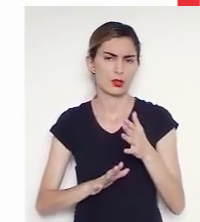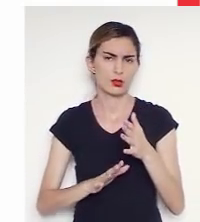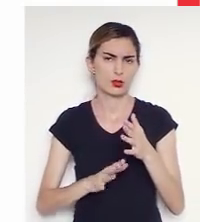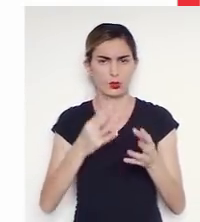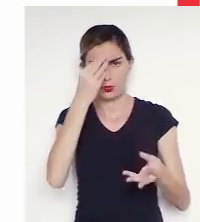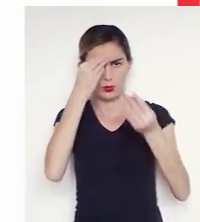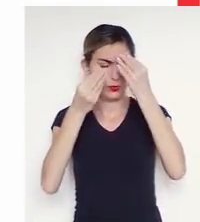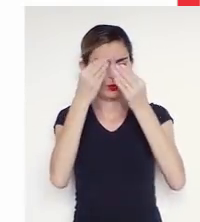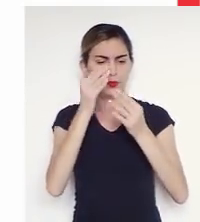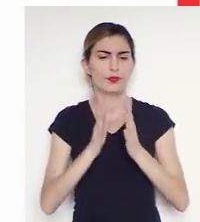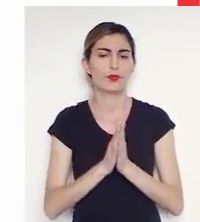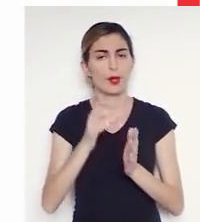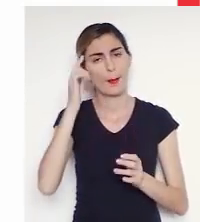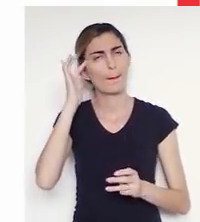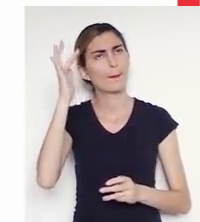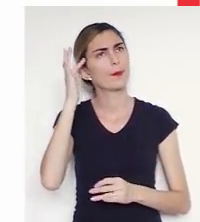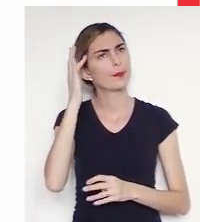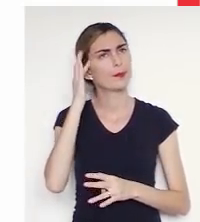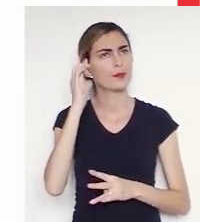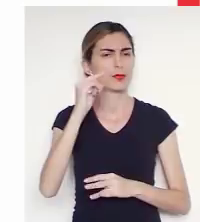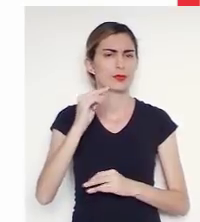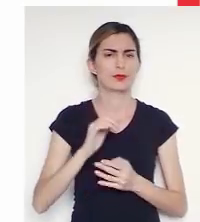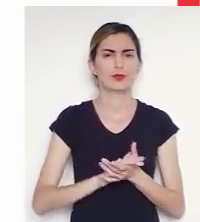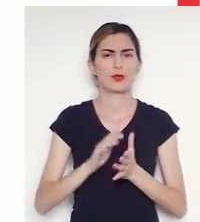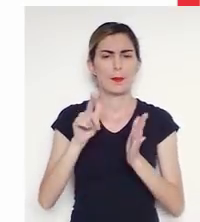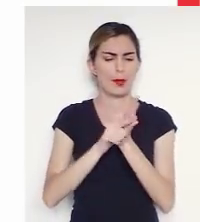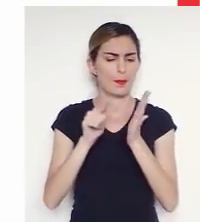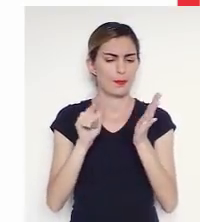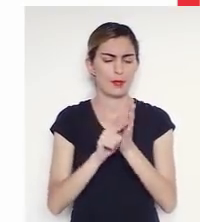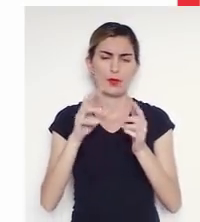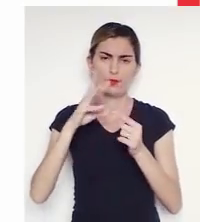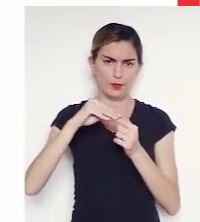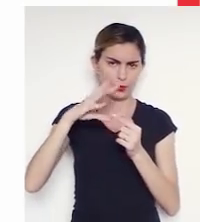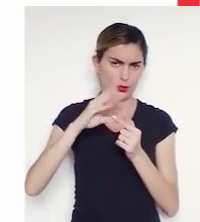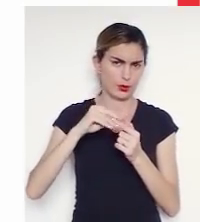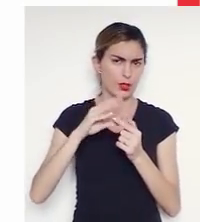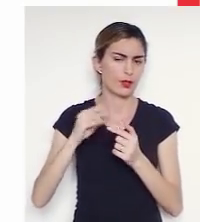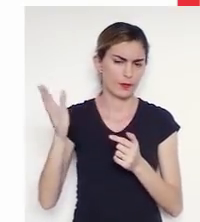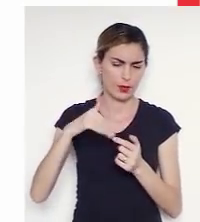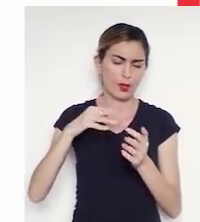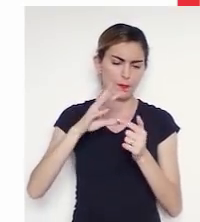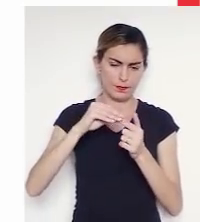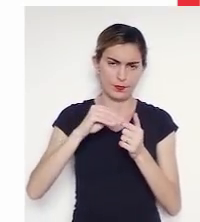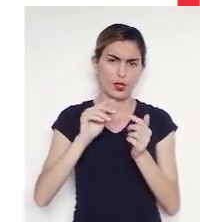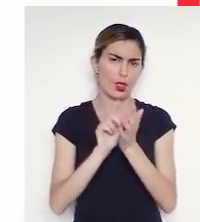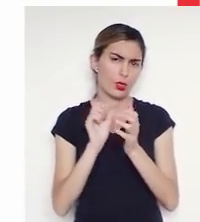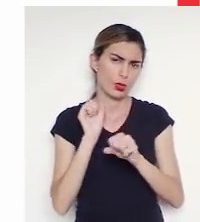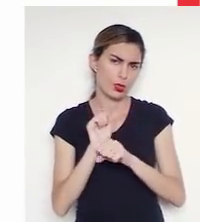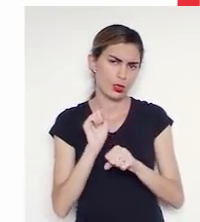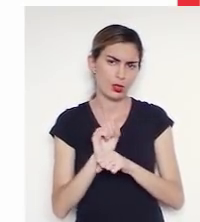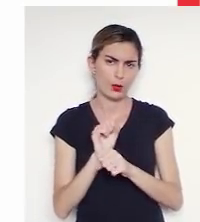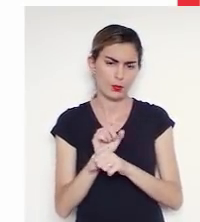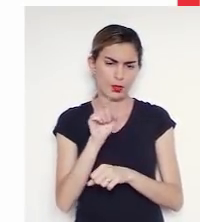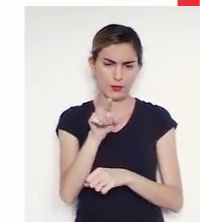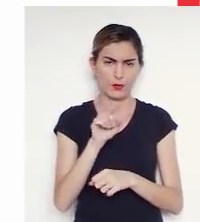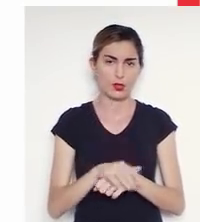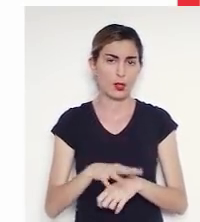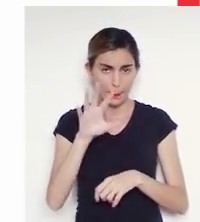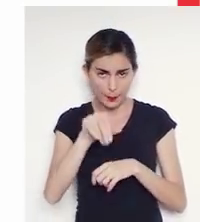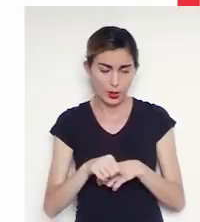de fixação. Vamos pensar um pouquinho aí? Pega um papel e uma caneta. Vai lá. Eu vou dar um tempinho para